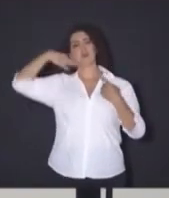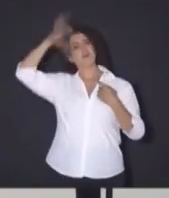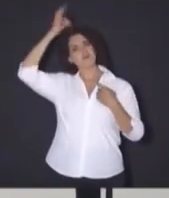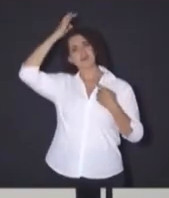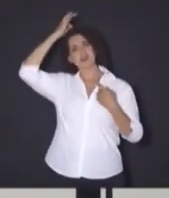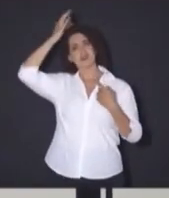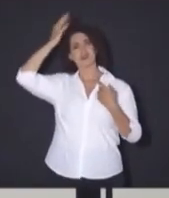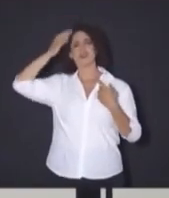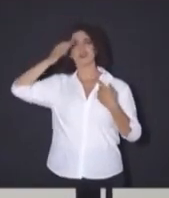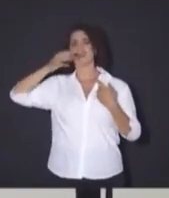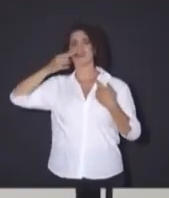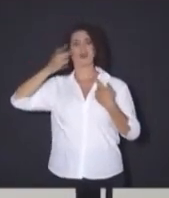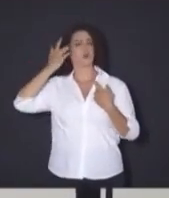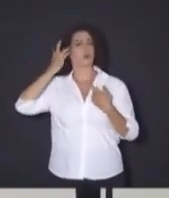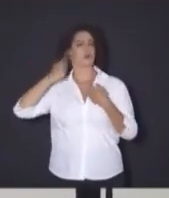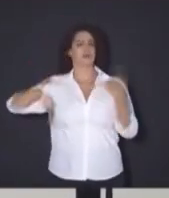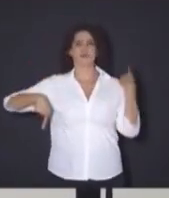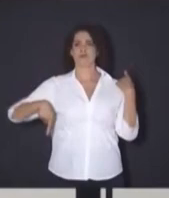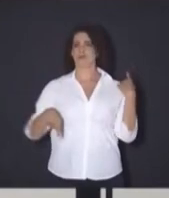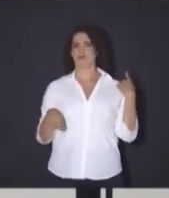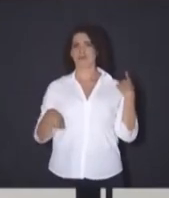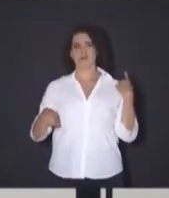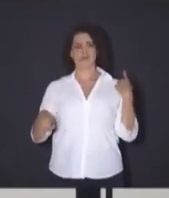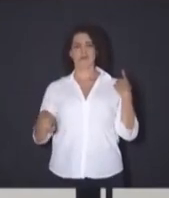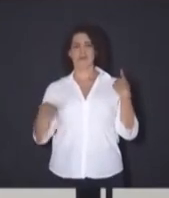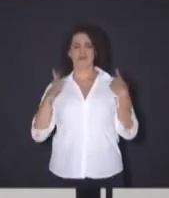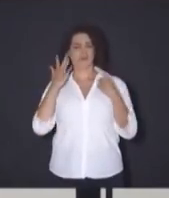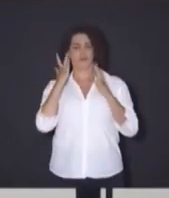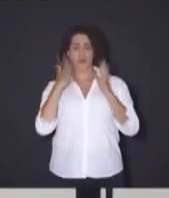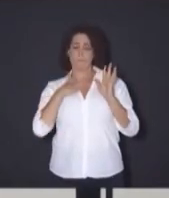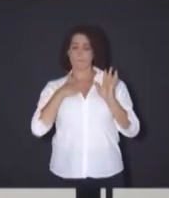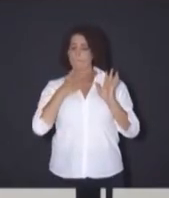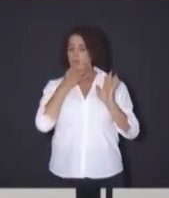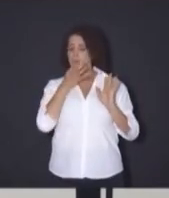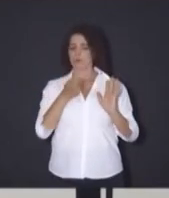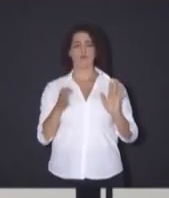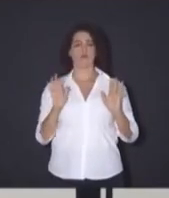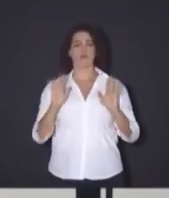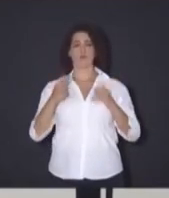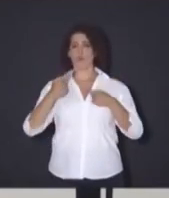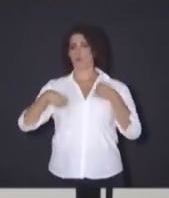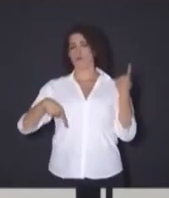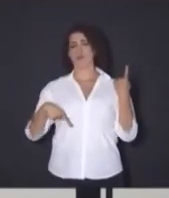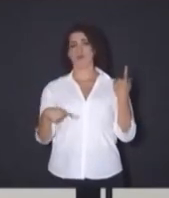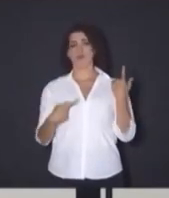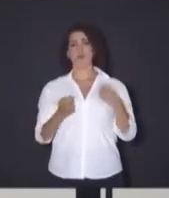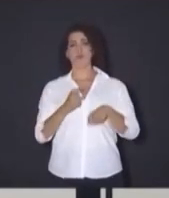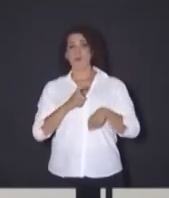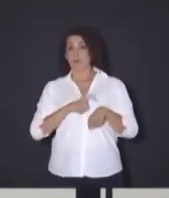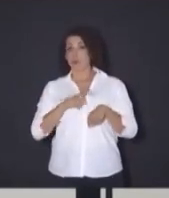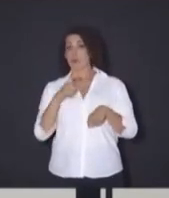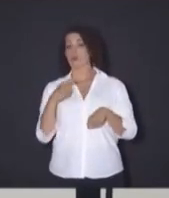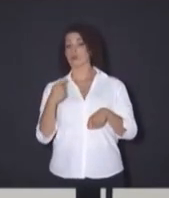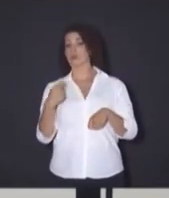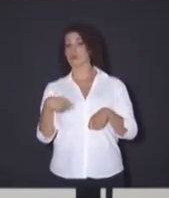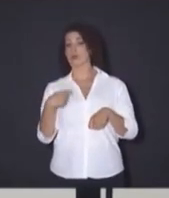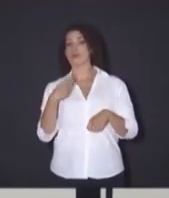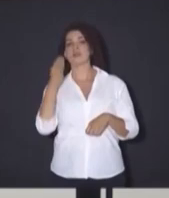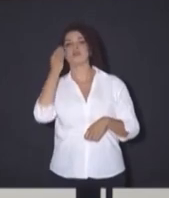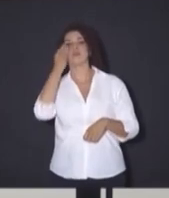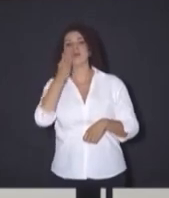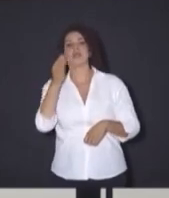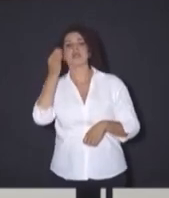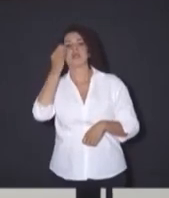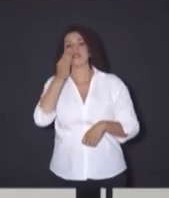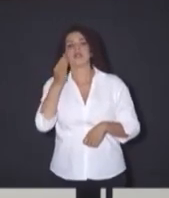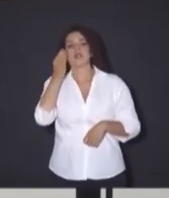se é no centro espírita. Eu acho que não combina. É um momento que a gente tem que vivenciar aquele momento,